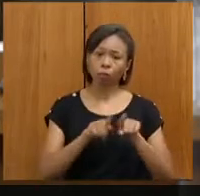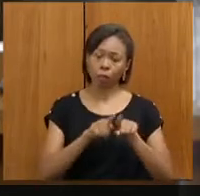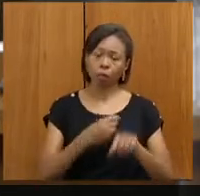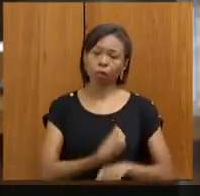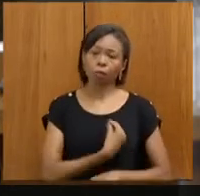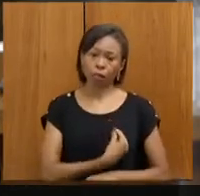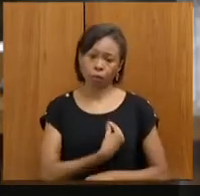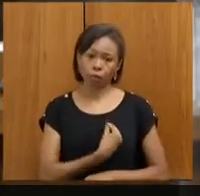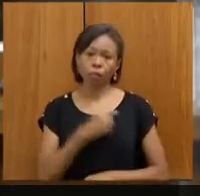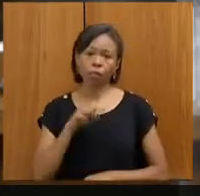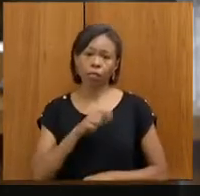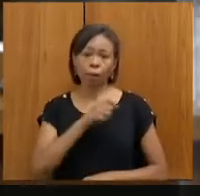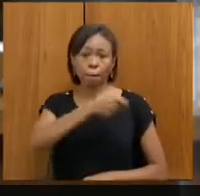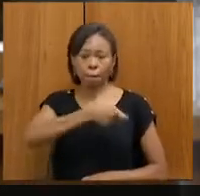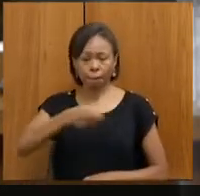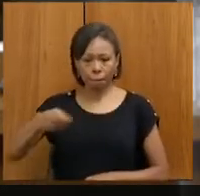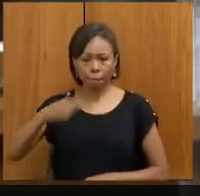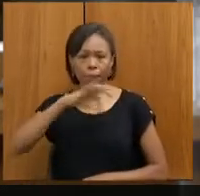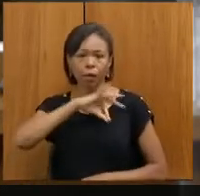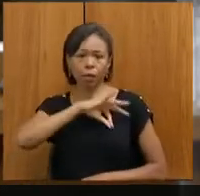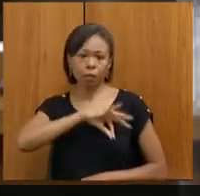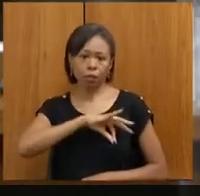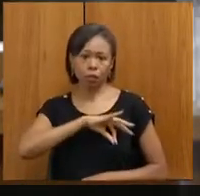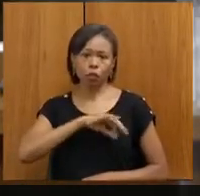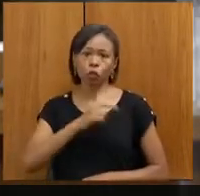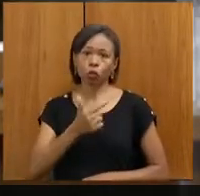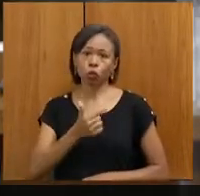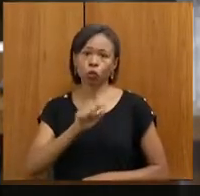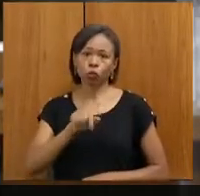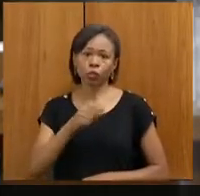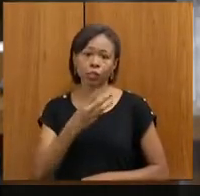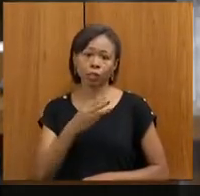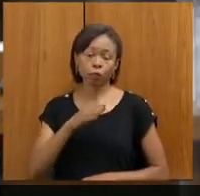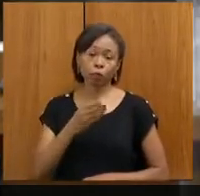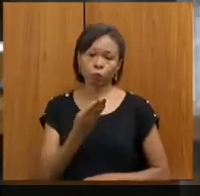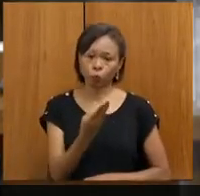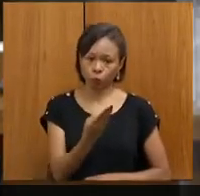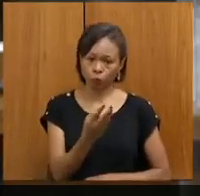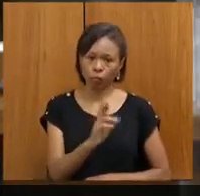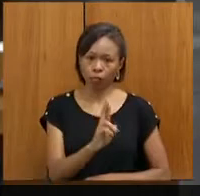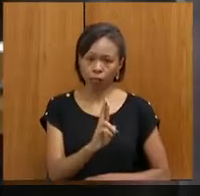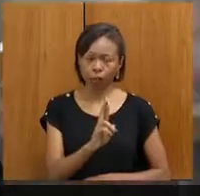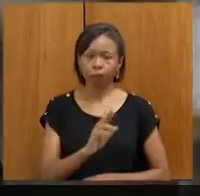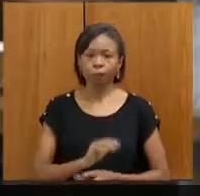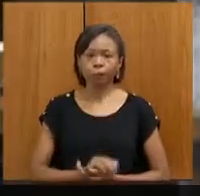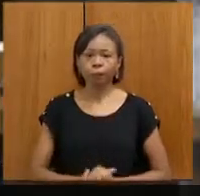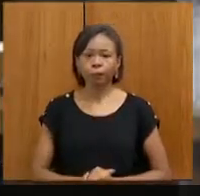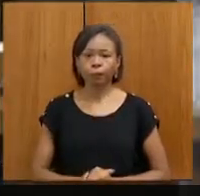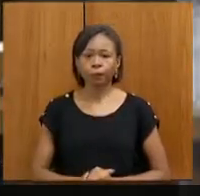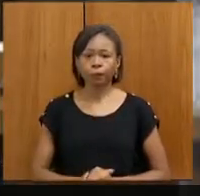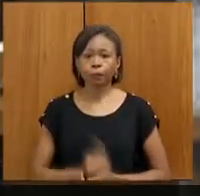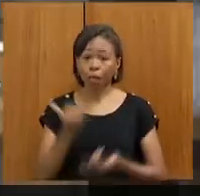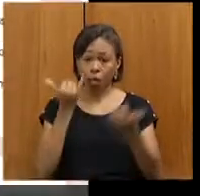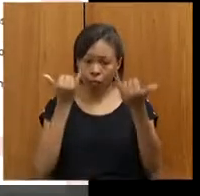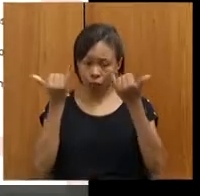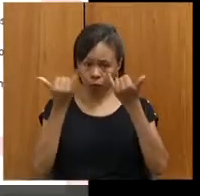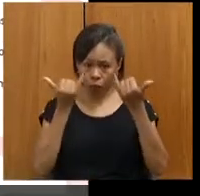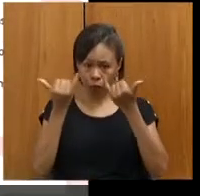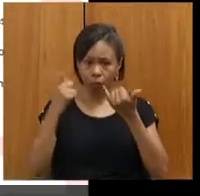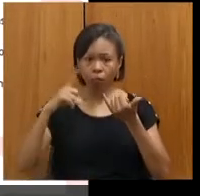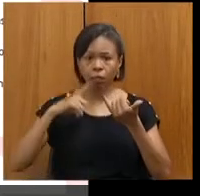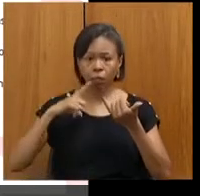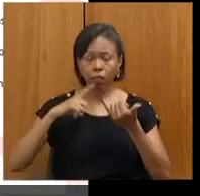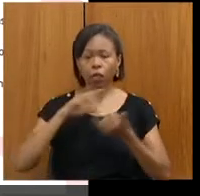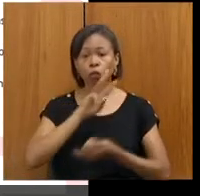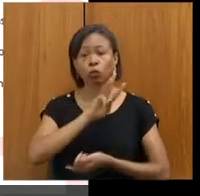2,3 bilhões de reais próximo por favor e ainda todas as informações estão disponibilizadas no site